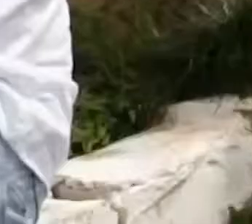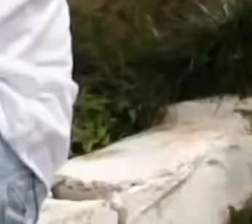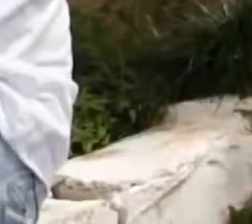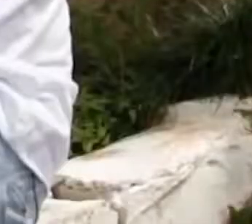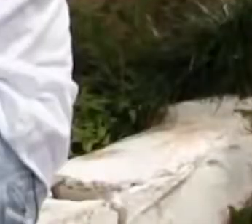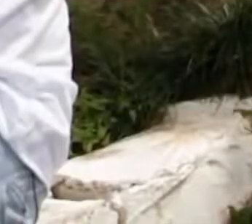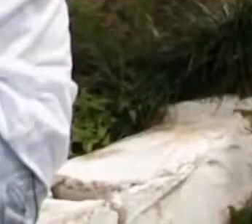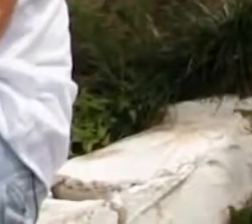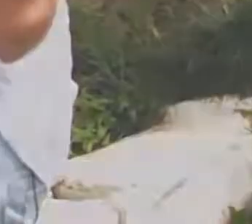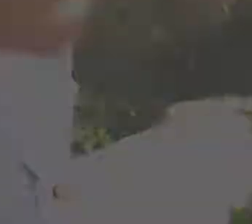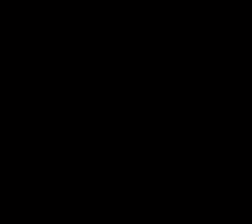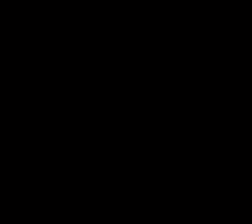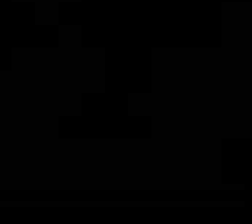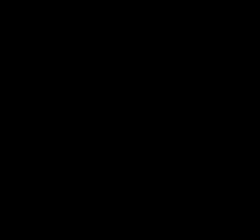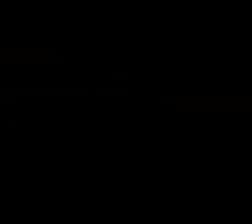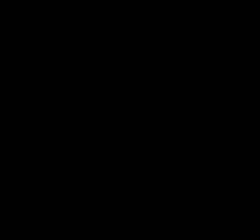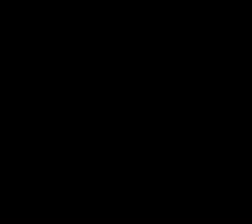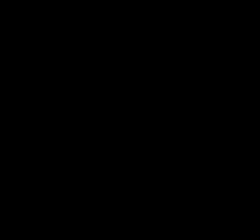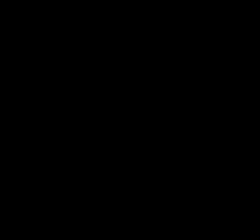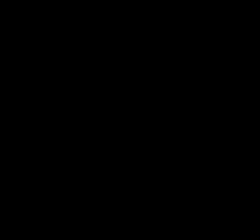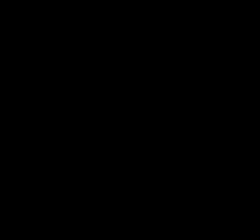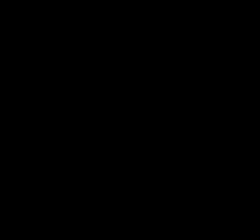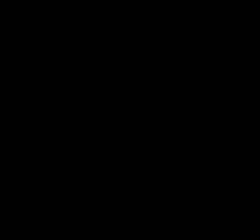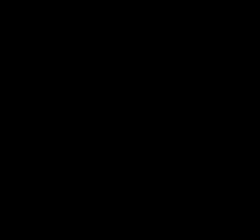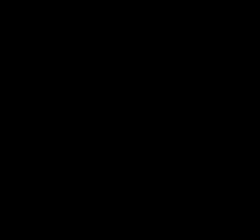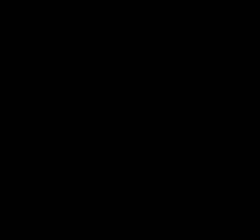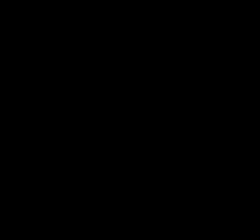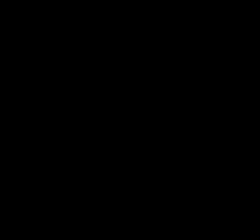escolha saudável para o seu bichinho.